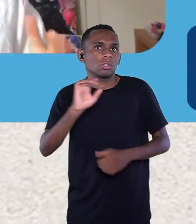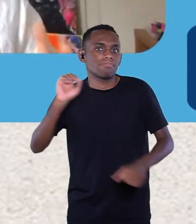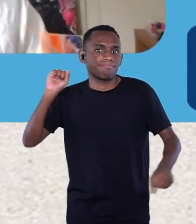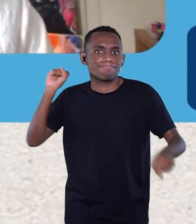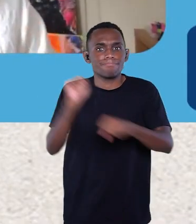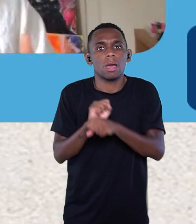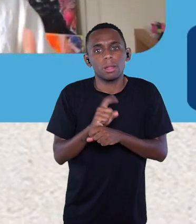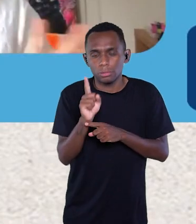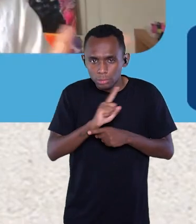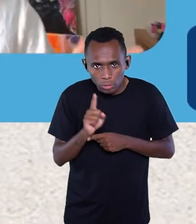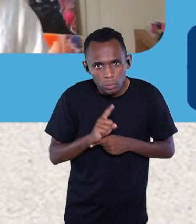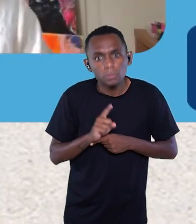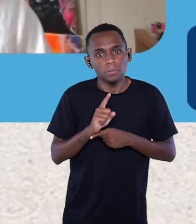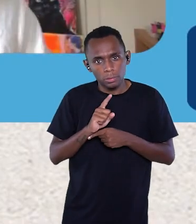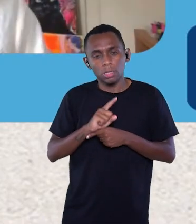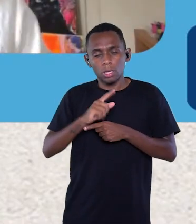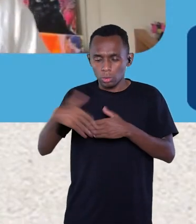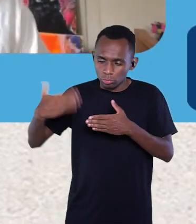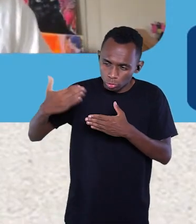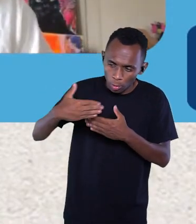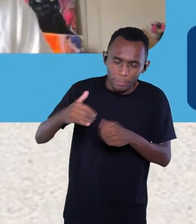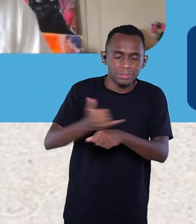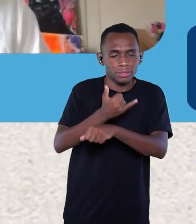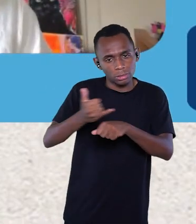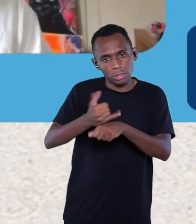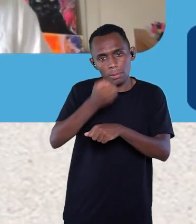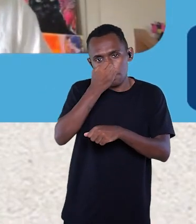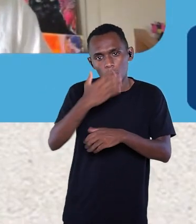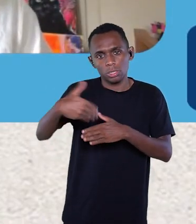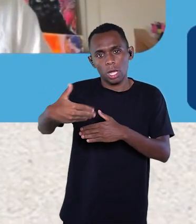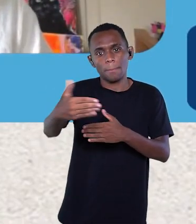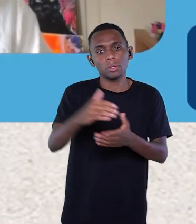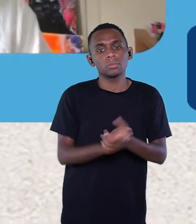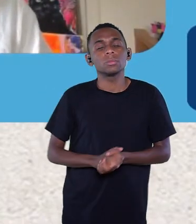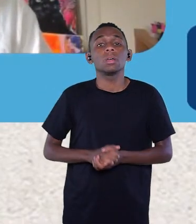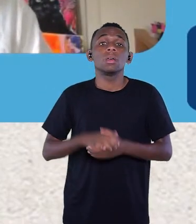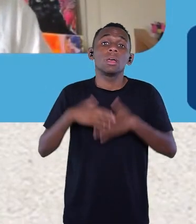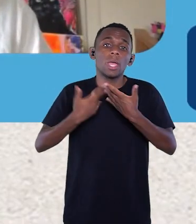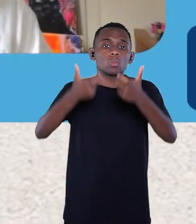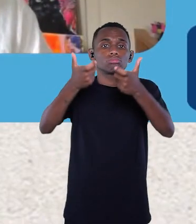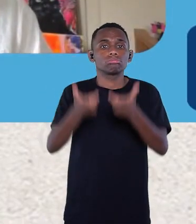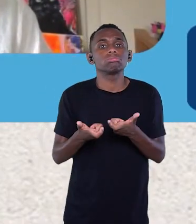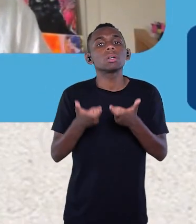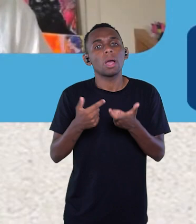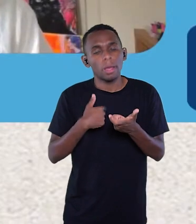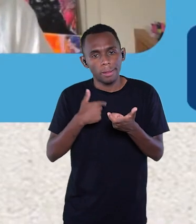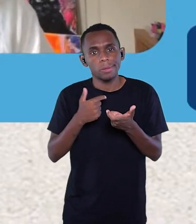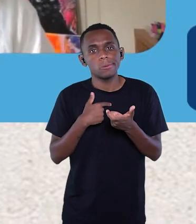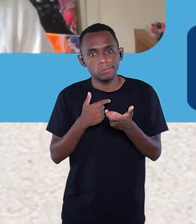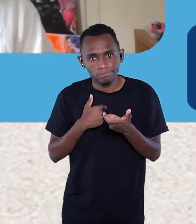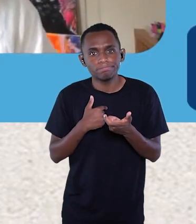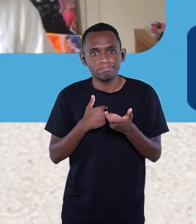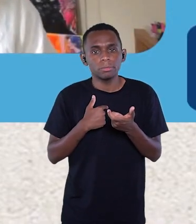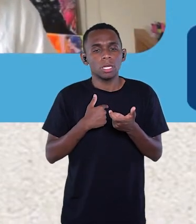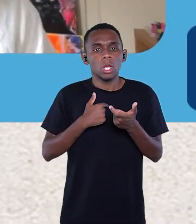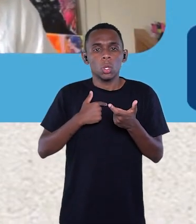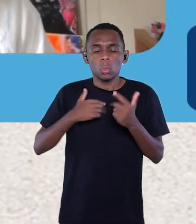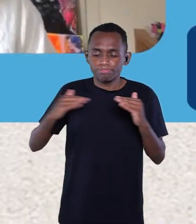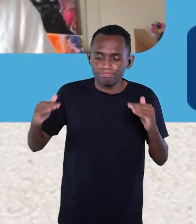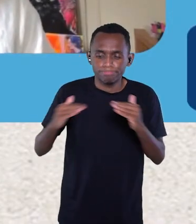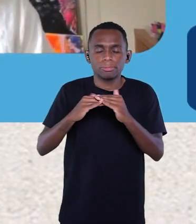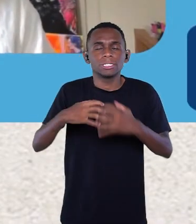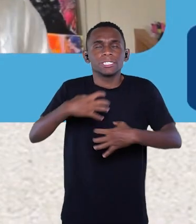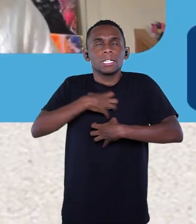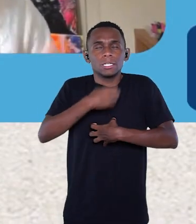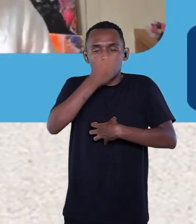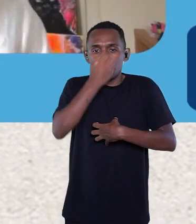pare, eu acho que é por aí, assim. E aí, esse é um lugar que eu me encontro,